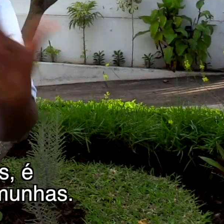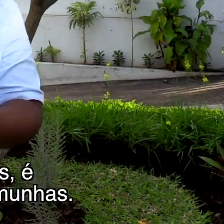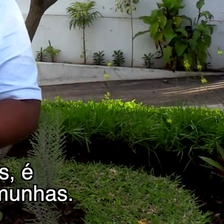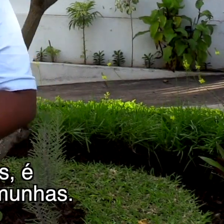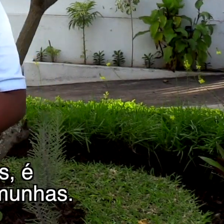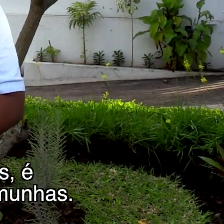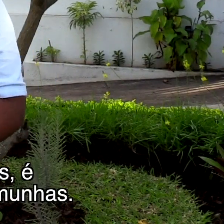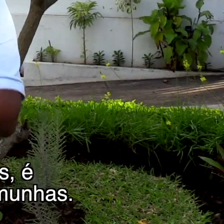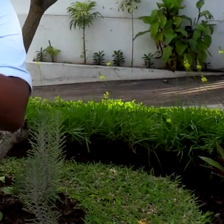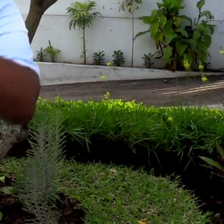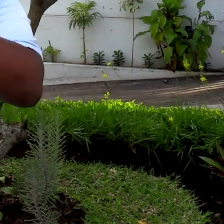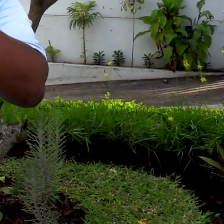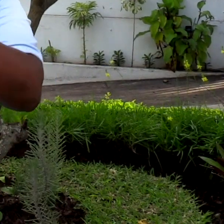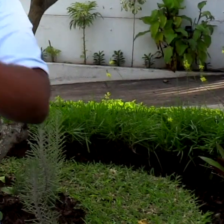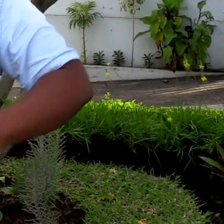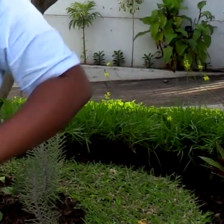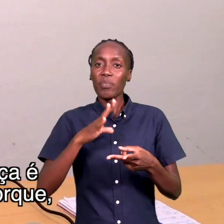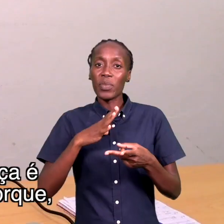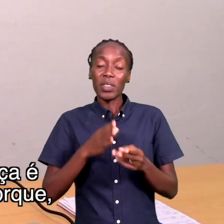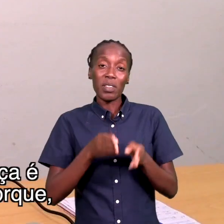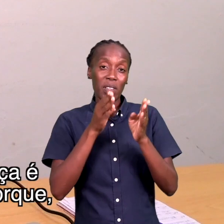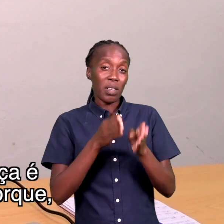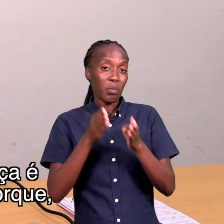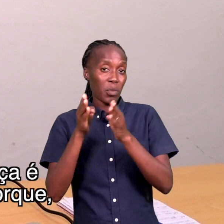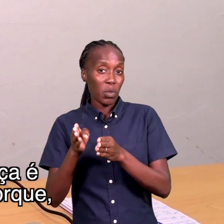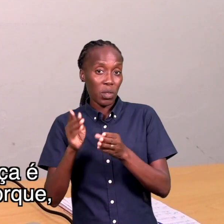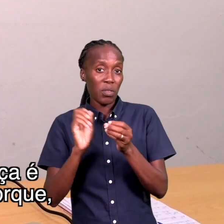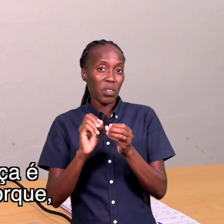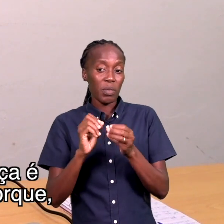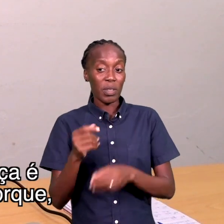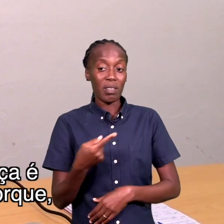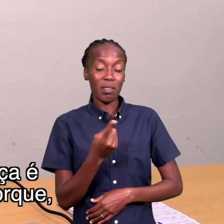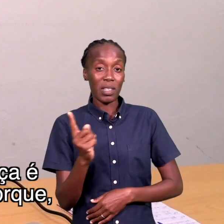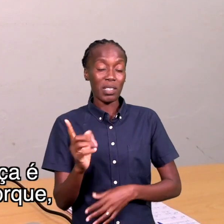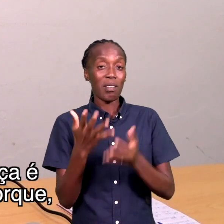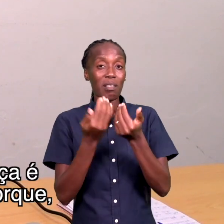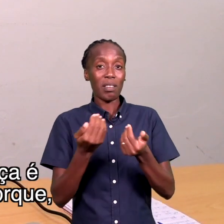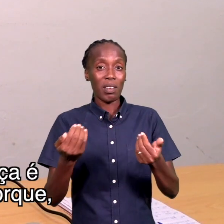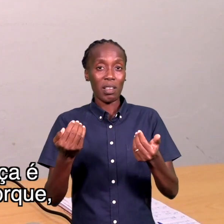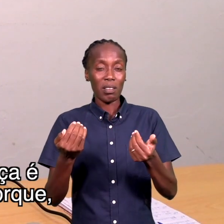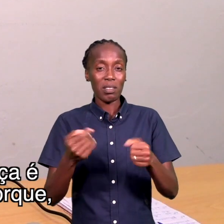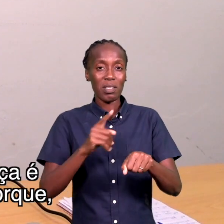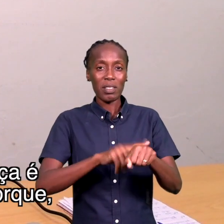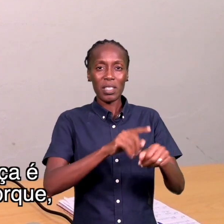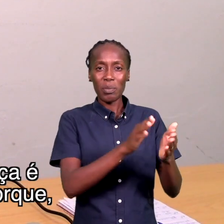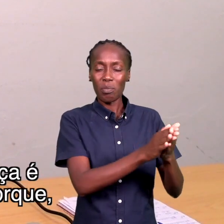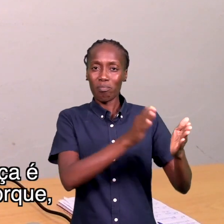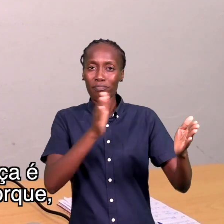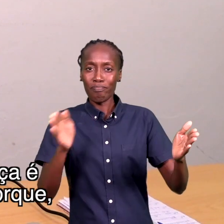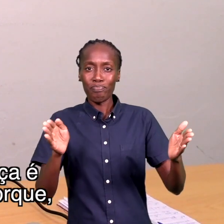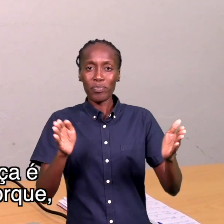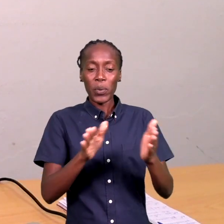presença de testemunhas. Vão testemunhar que esta criança é filha do Flan X e da Flana X.